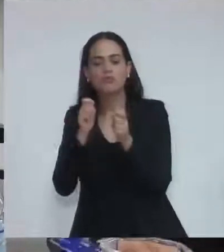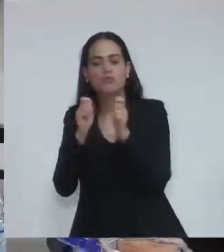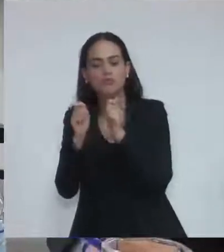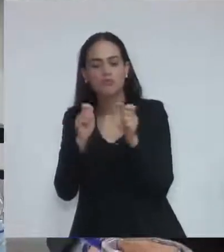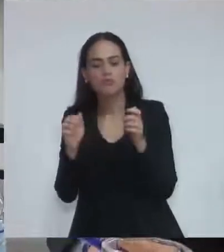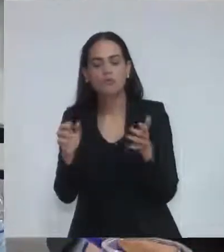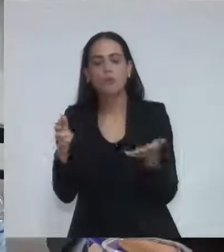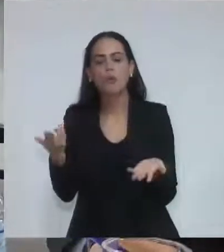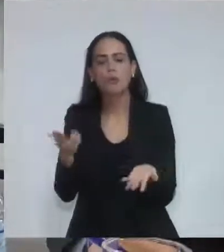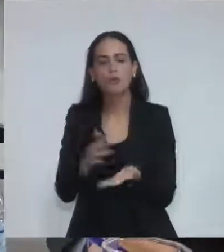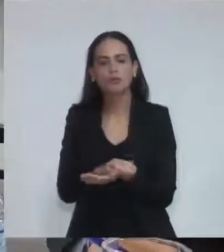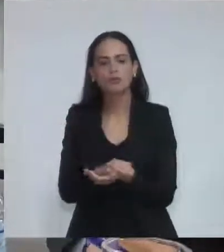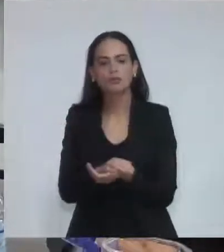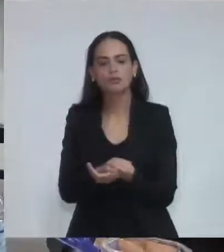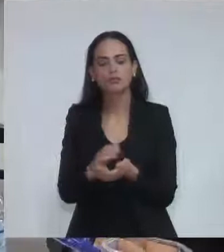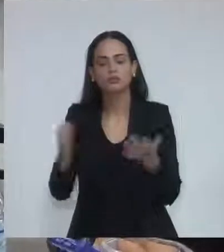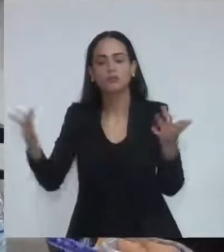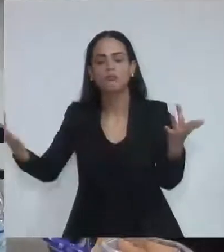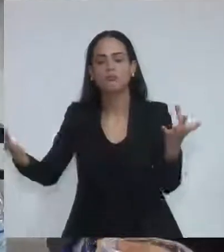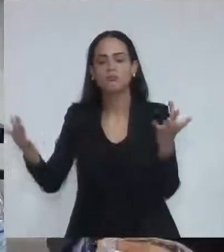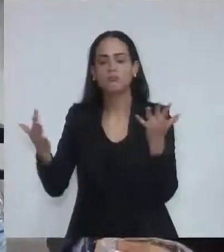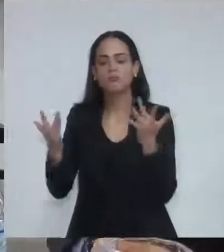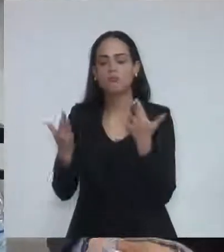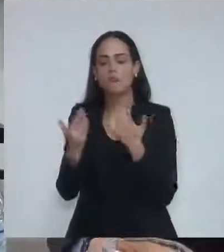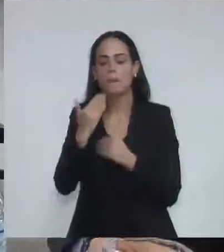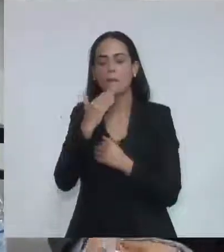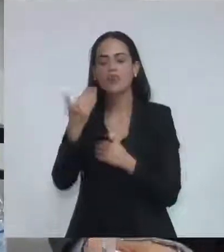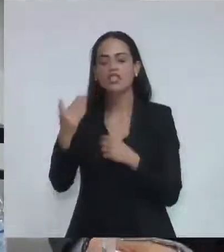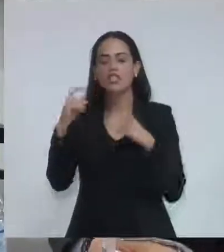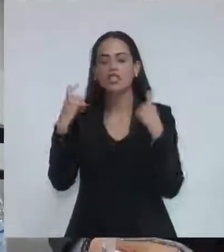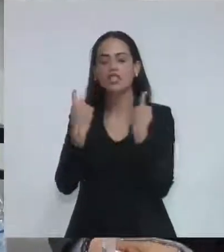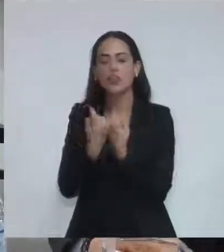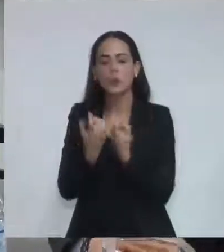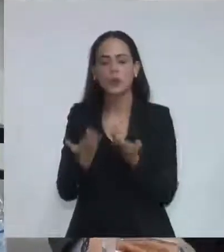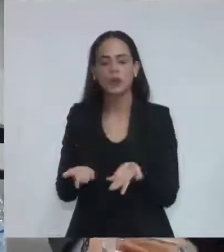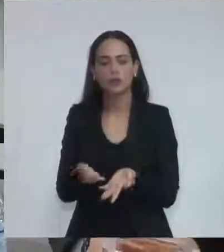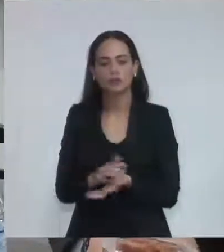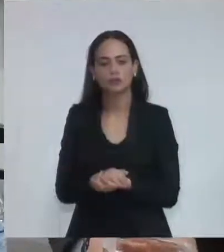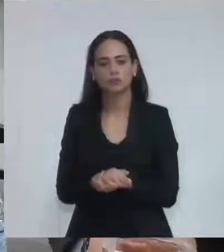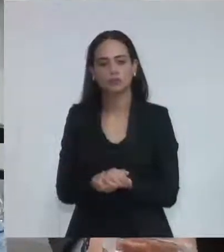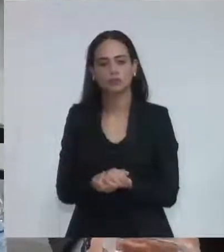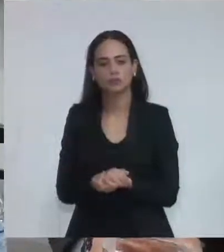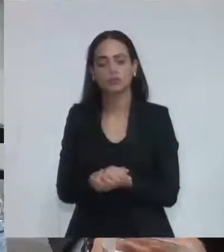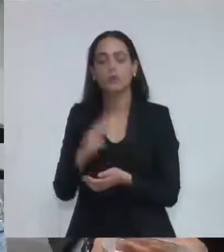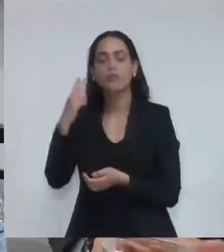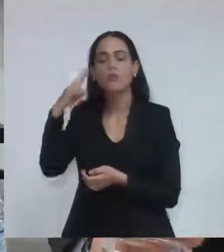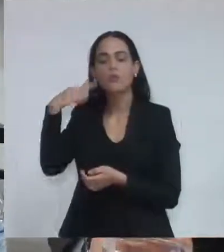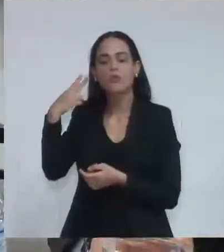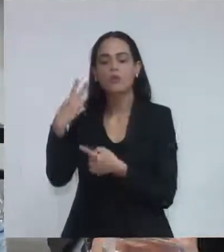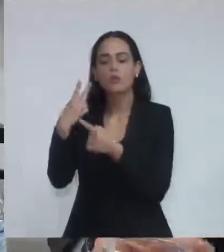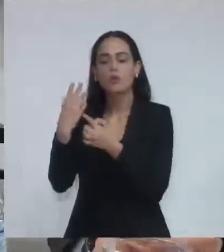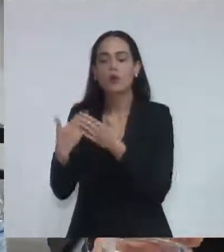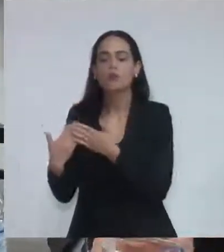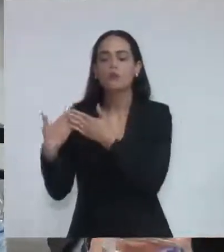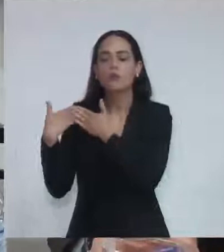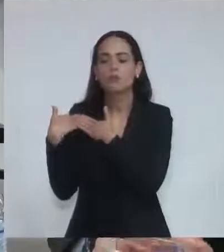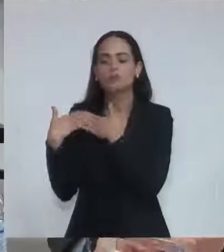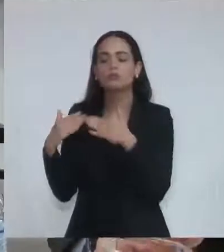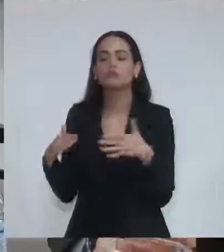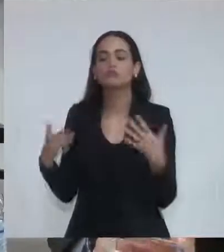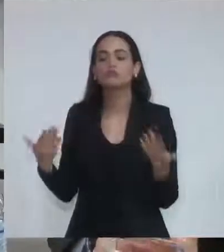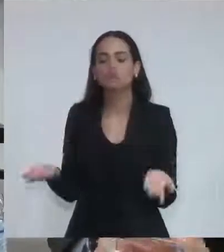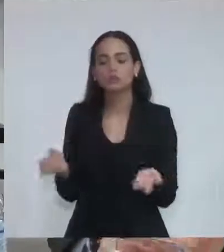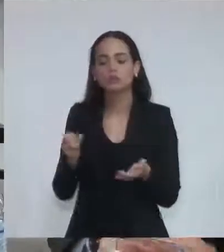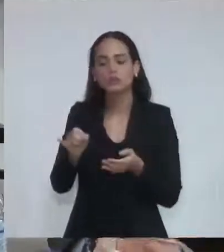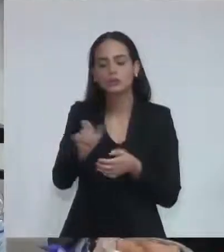com os moradores de Vinhedo? Um questionamento. O que o vereador deve fazer diante de um questionamento,